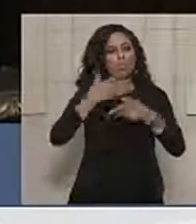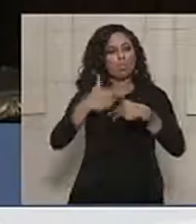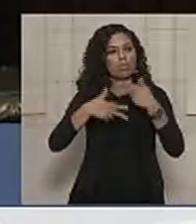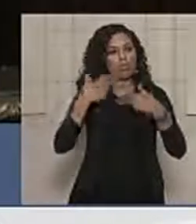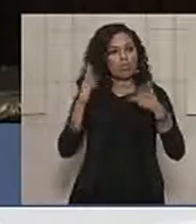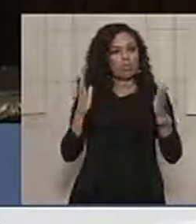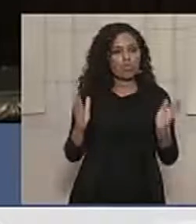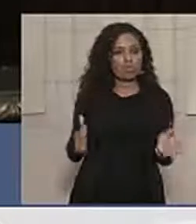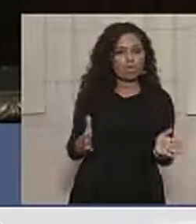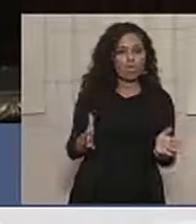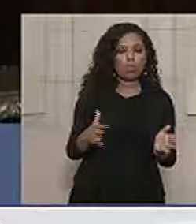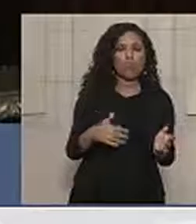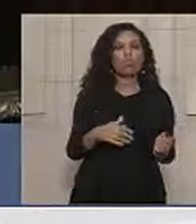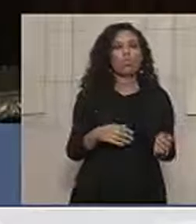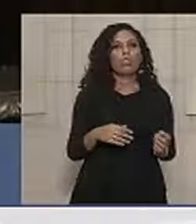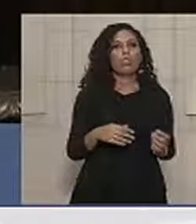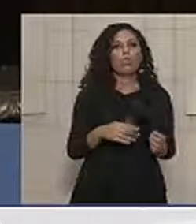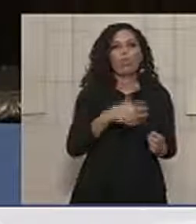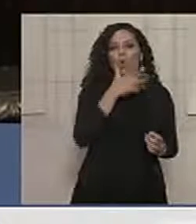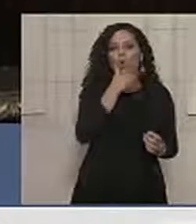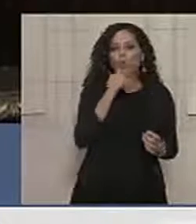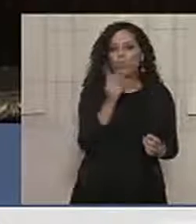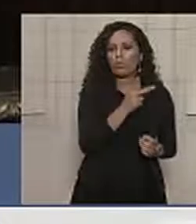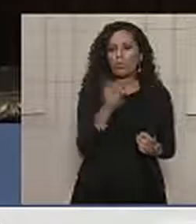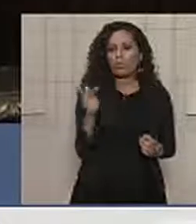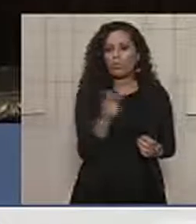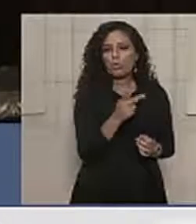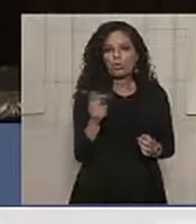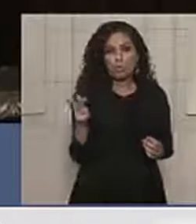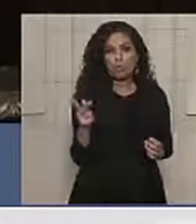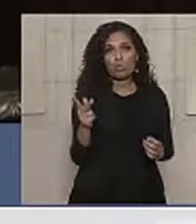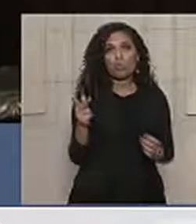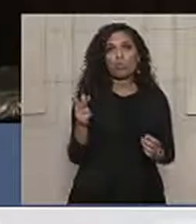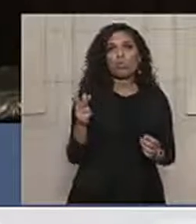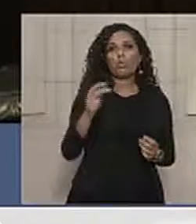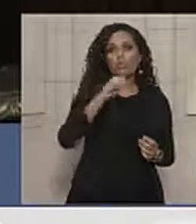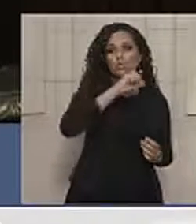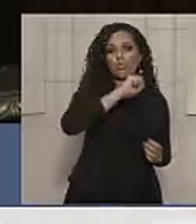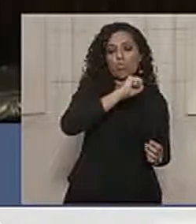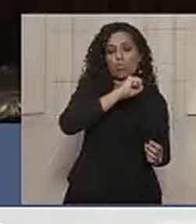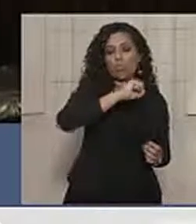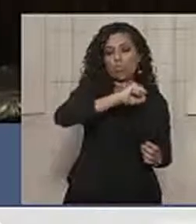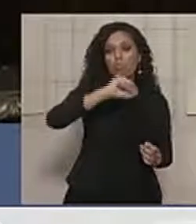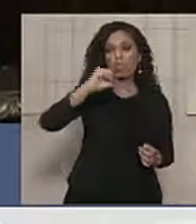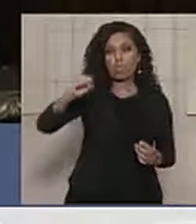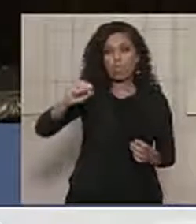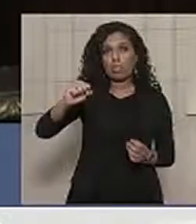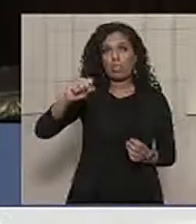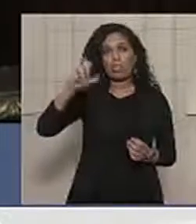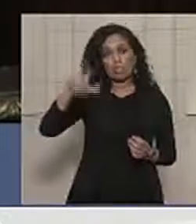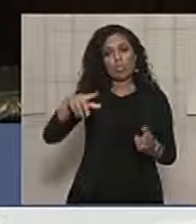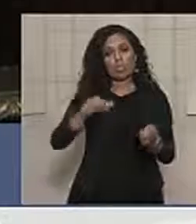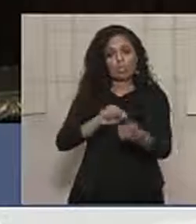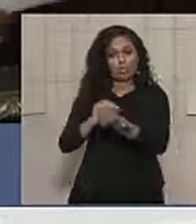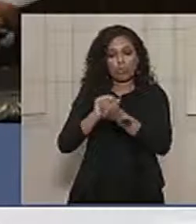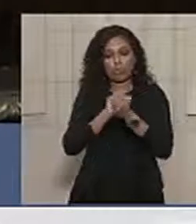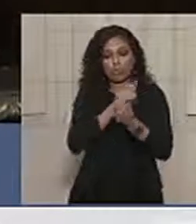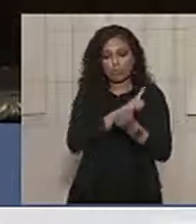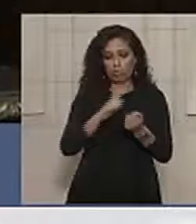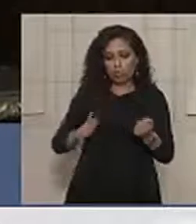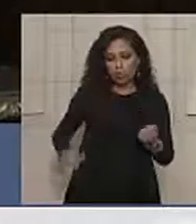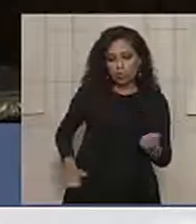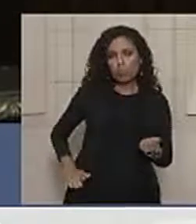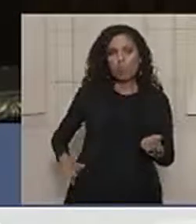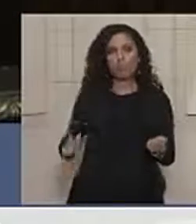Cujos assassinos têm ligações muito umbilicais com autoridades estabelecidas no governo